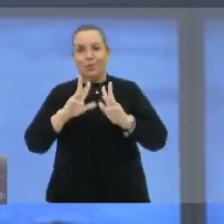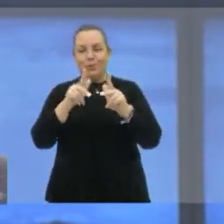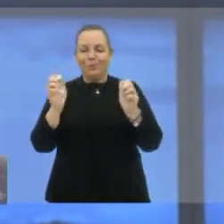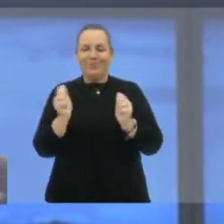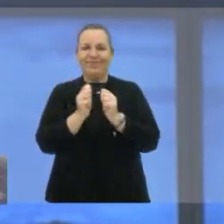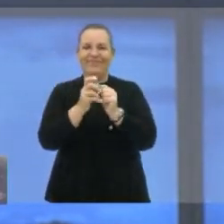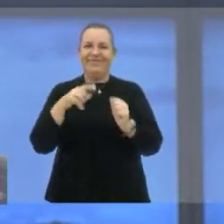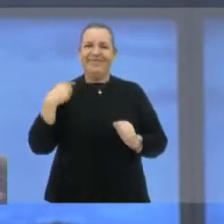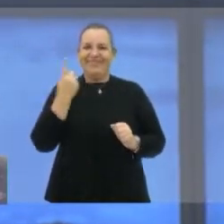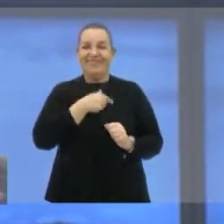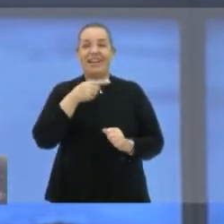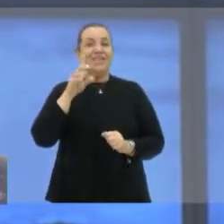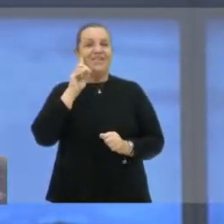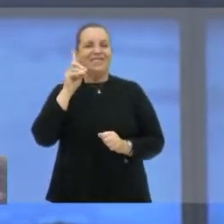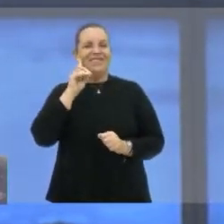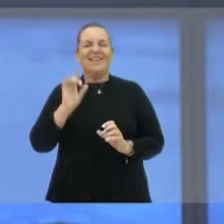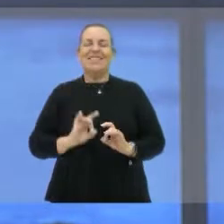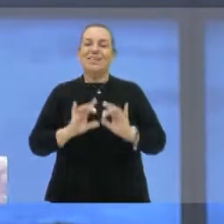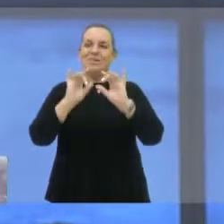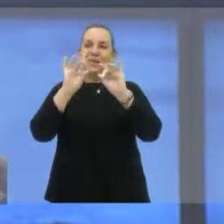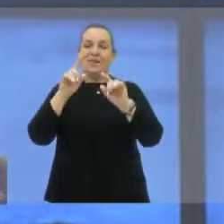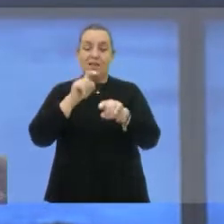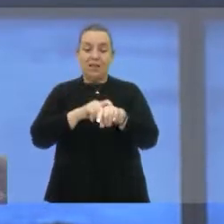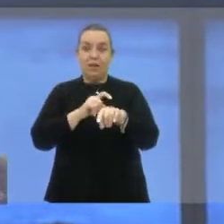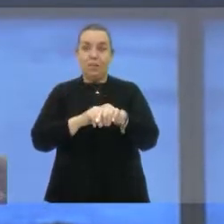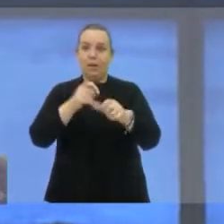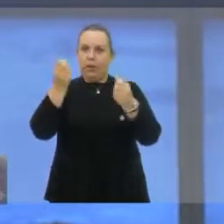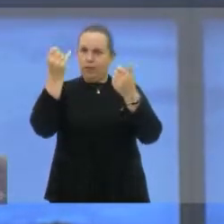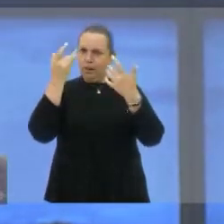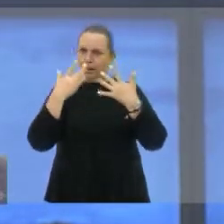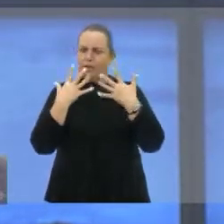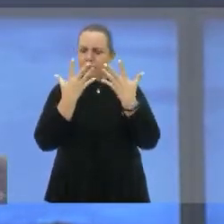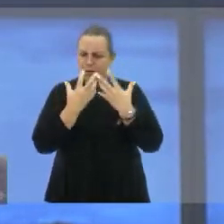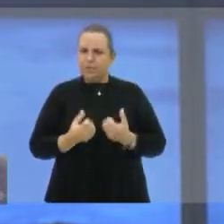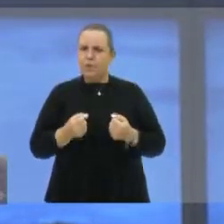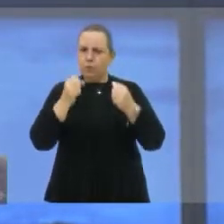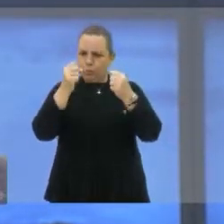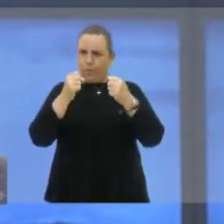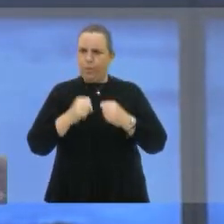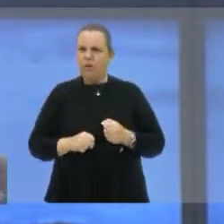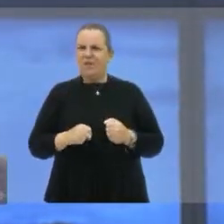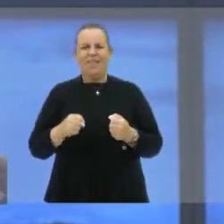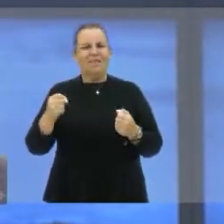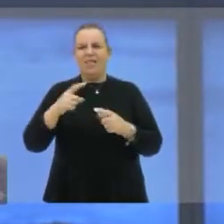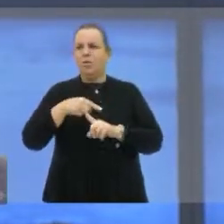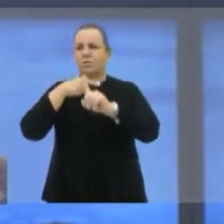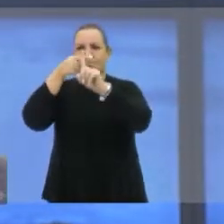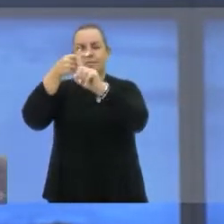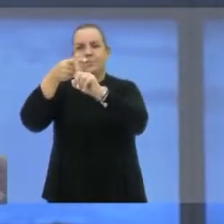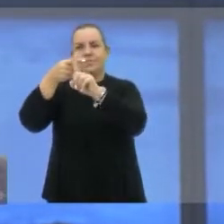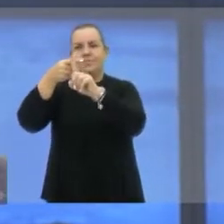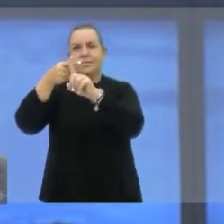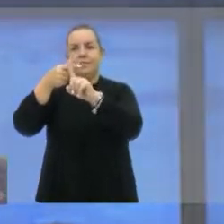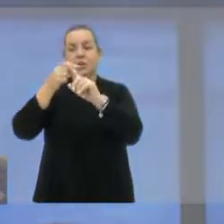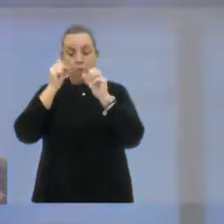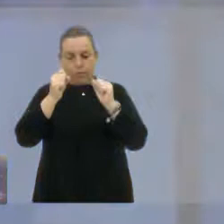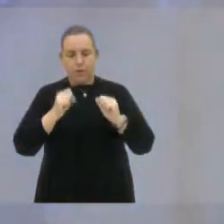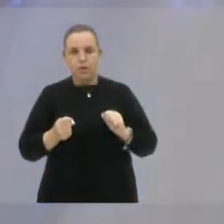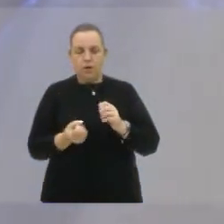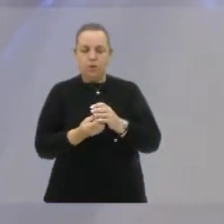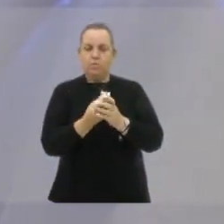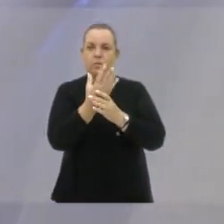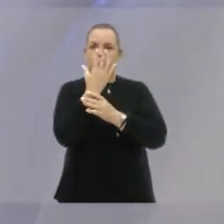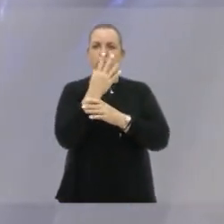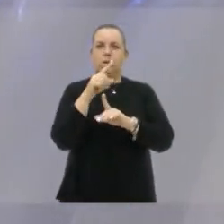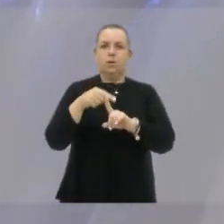dia especial, nesse momento da graça, tomando posse do poder radiante da cruz, do poder que brota da cruz de